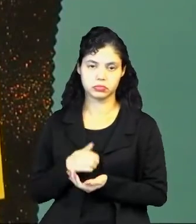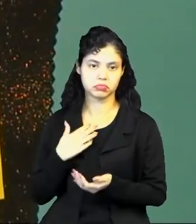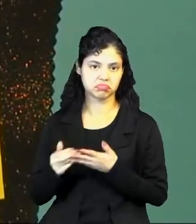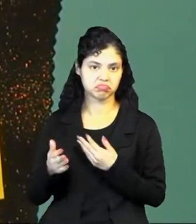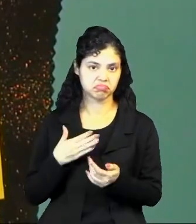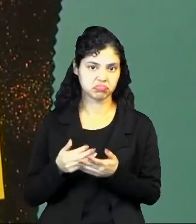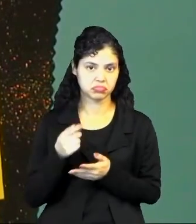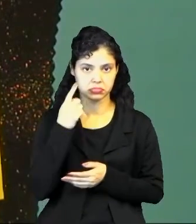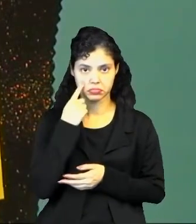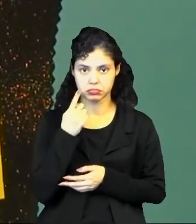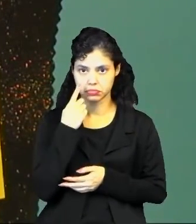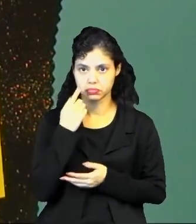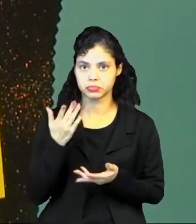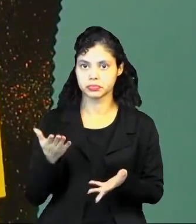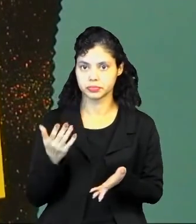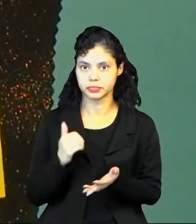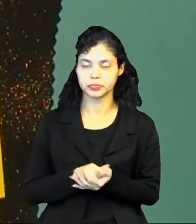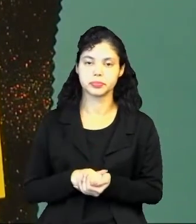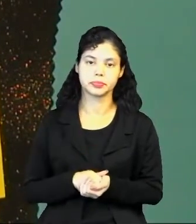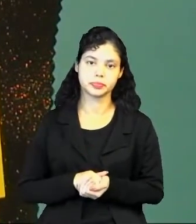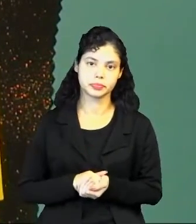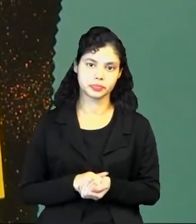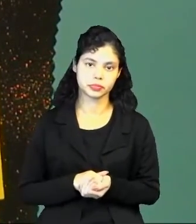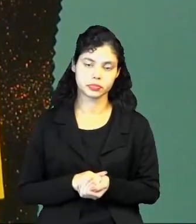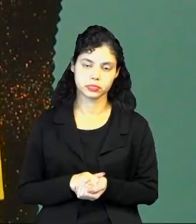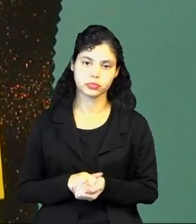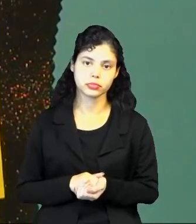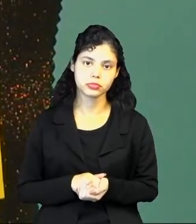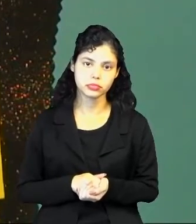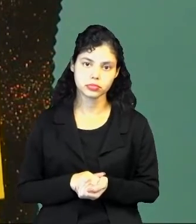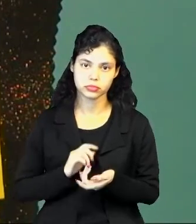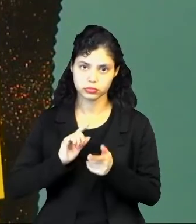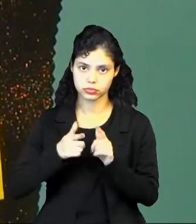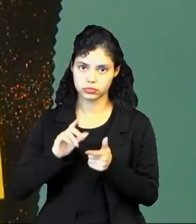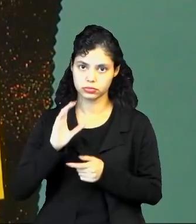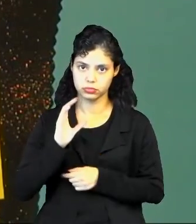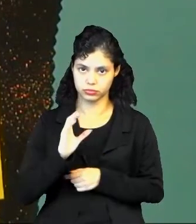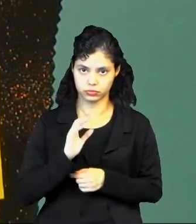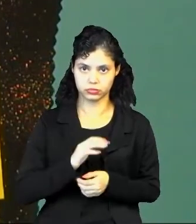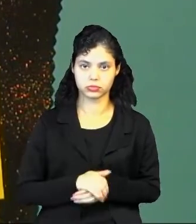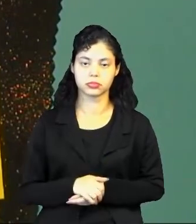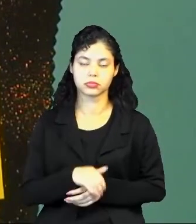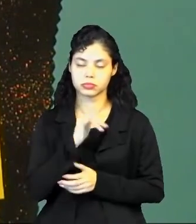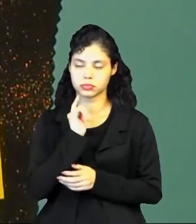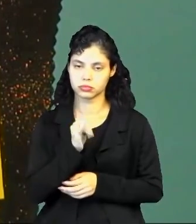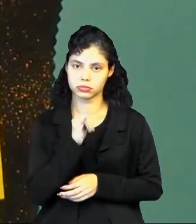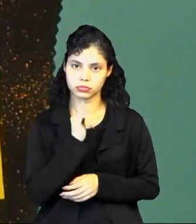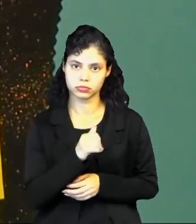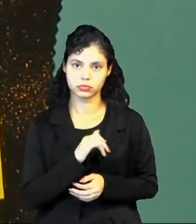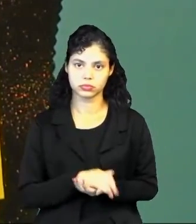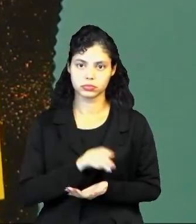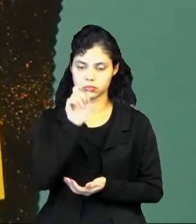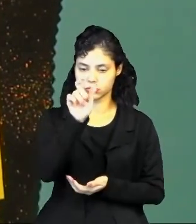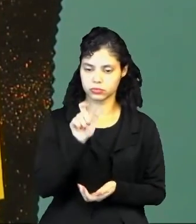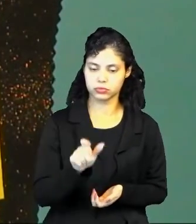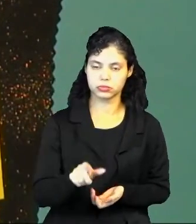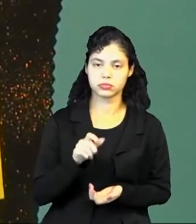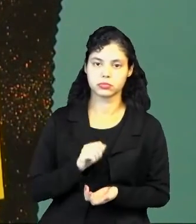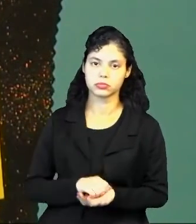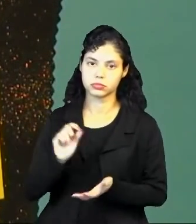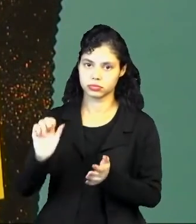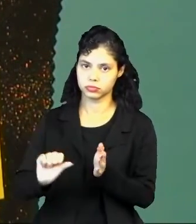os meus apelos na primeira pessoa. Então seria a letra C, ó. Ele é o narrador, ele é personagem